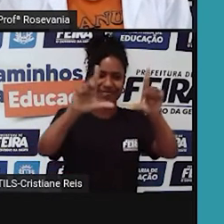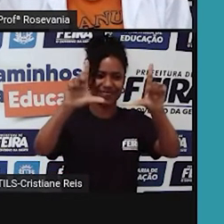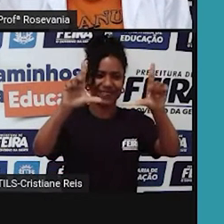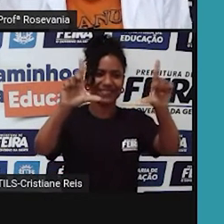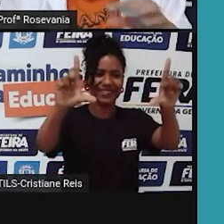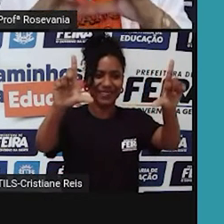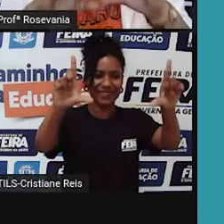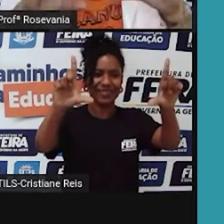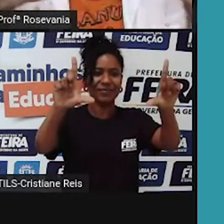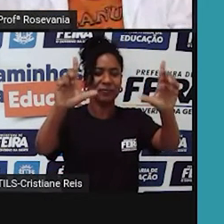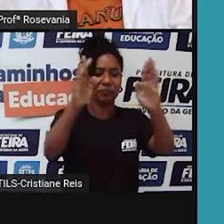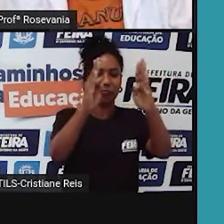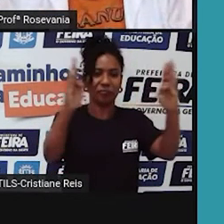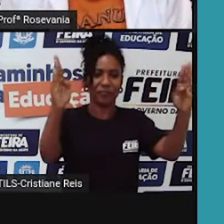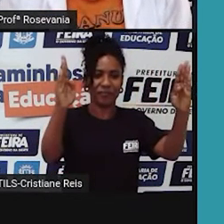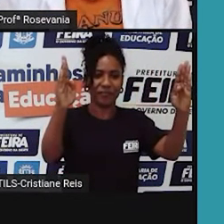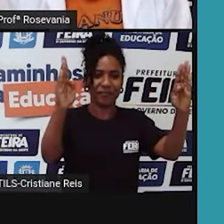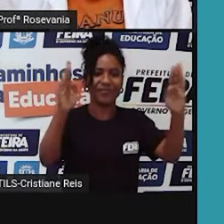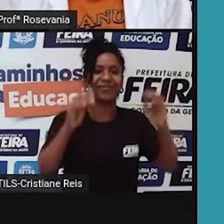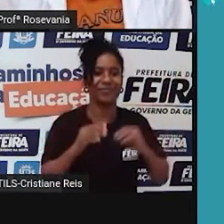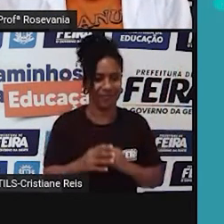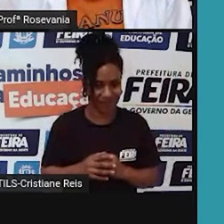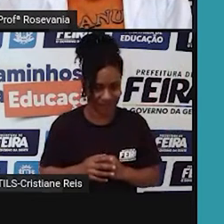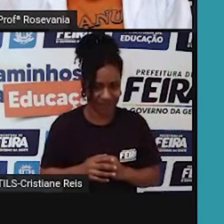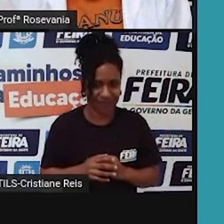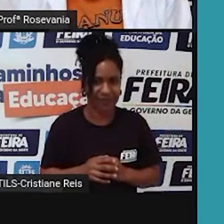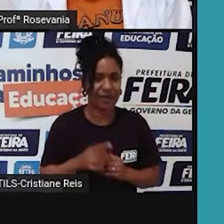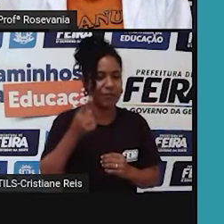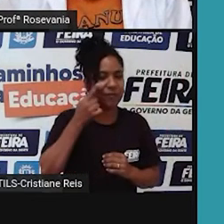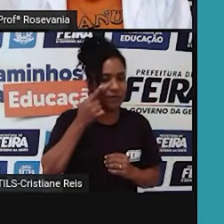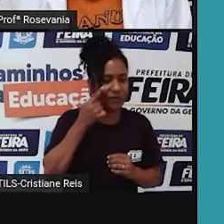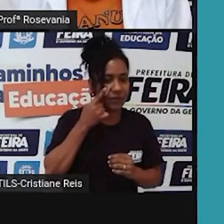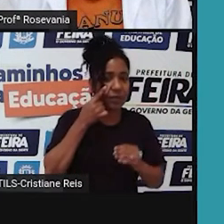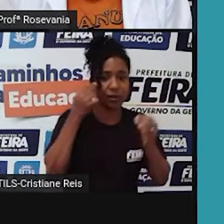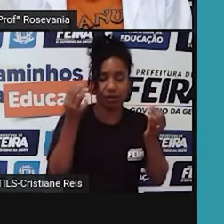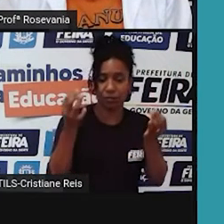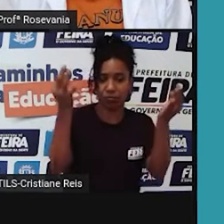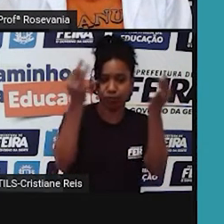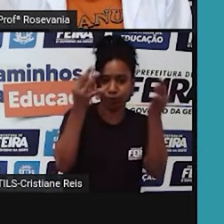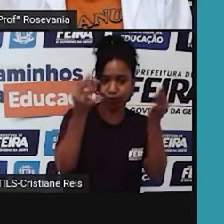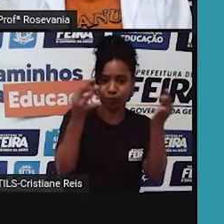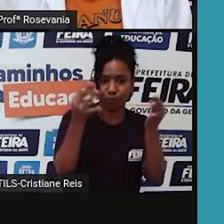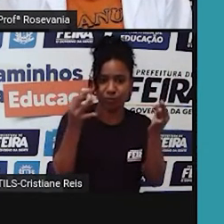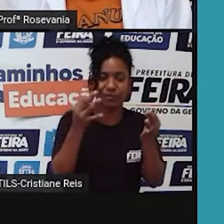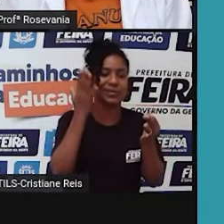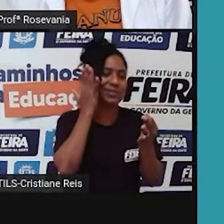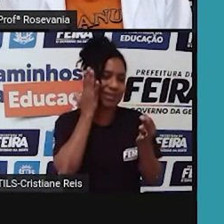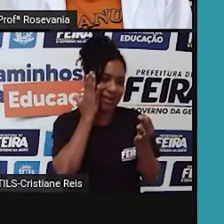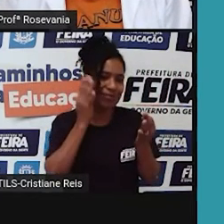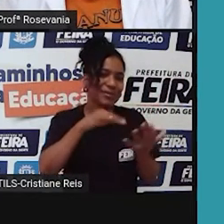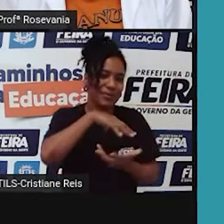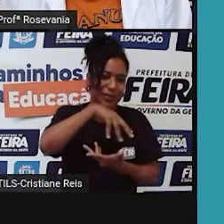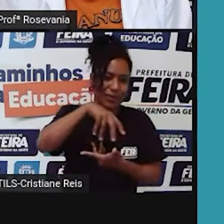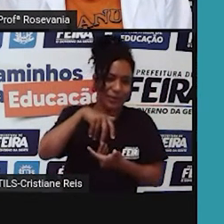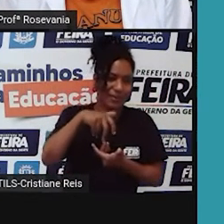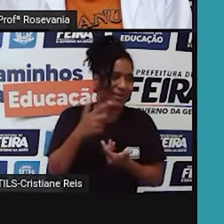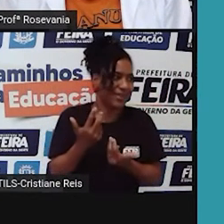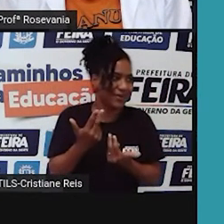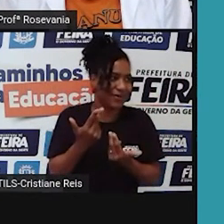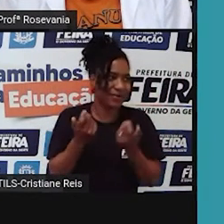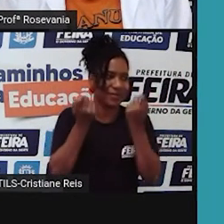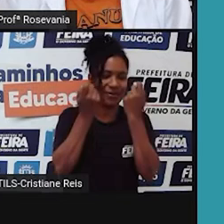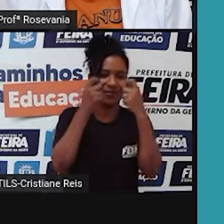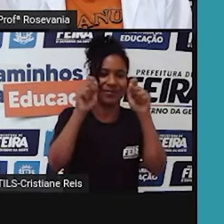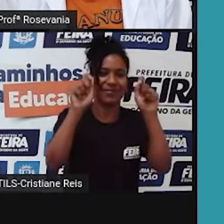é uma tirinha de terra assim, mas na realidade a gente sabe que ele é redondo. Então a gente tem